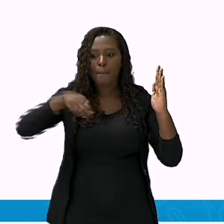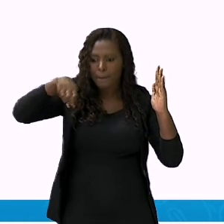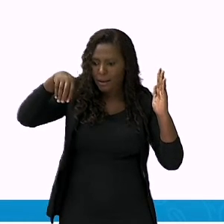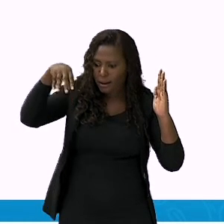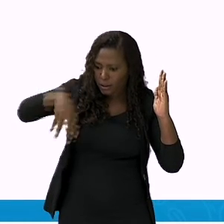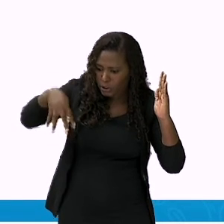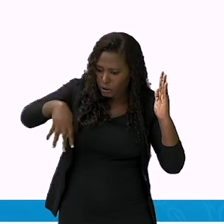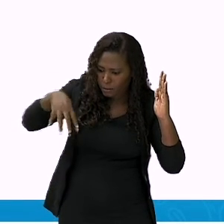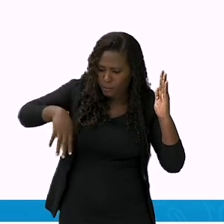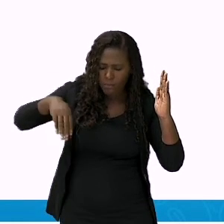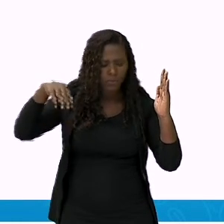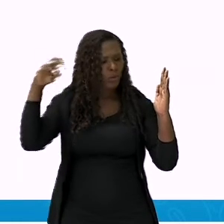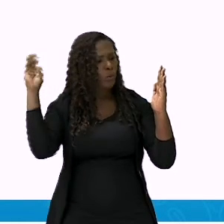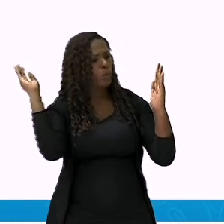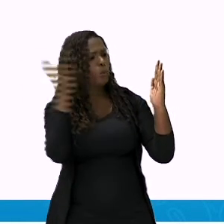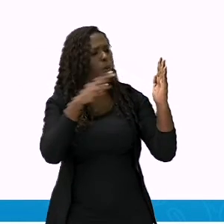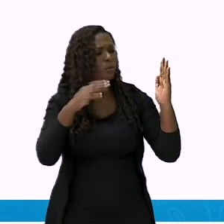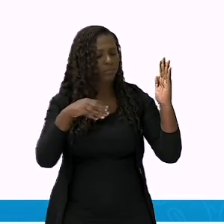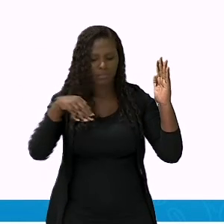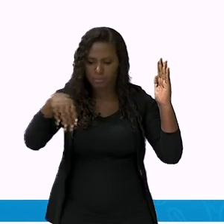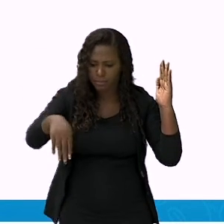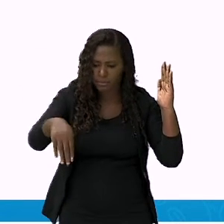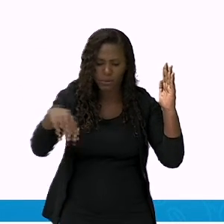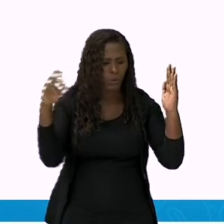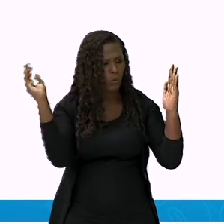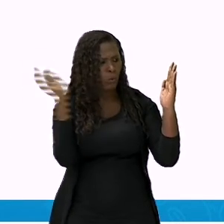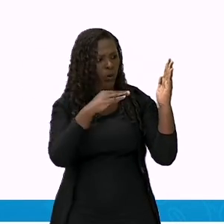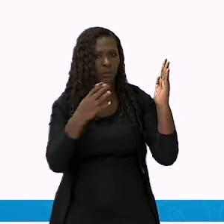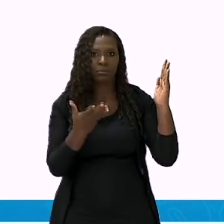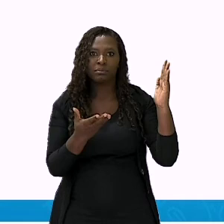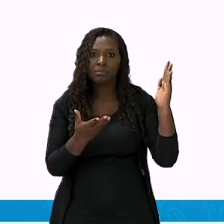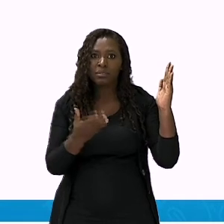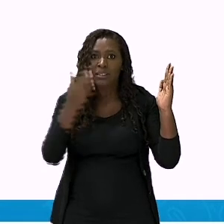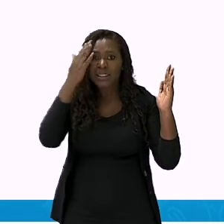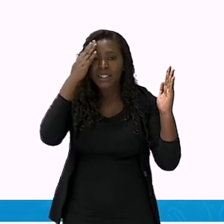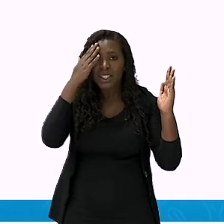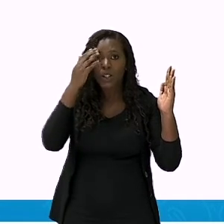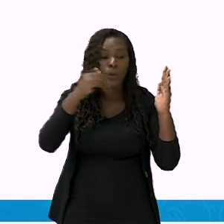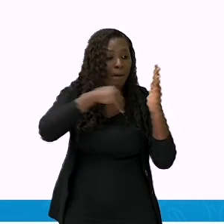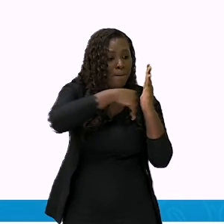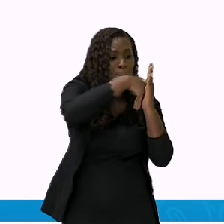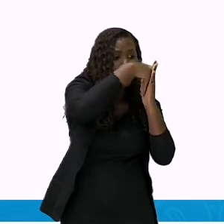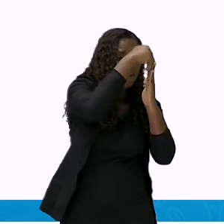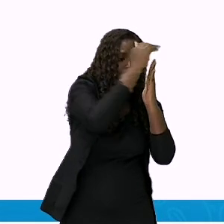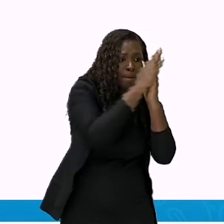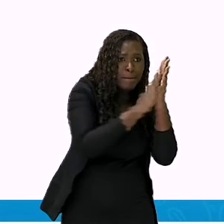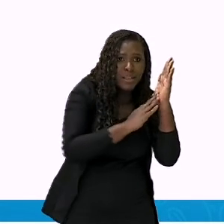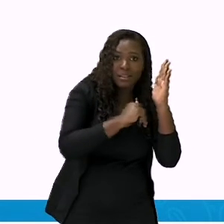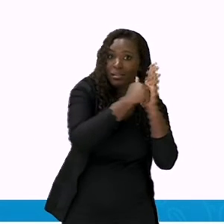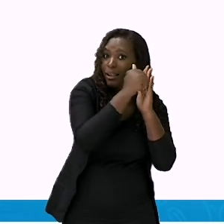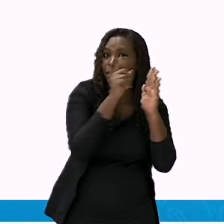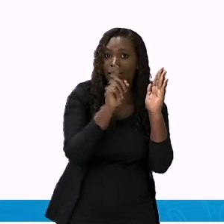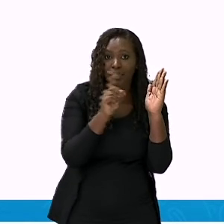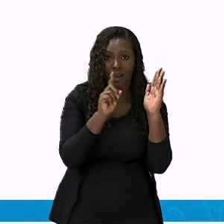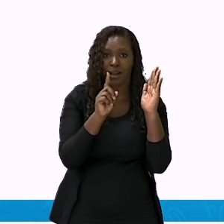tinta. Ela não é passada, ela não é pincelada, ela é